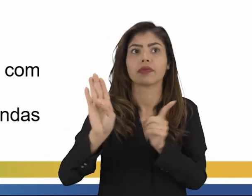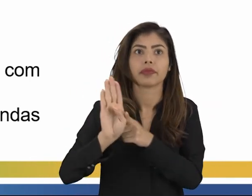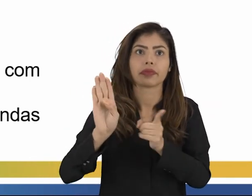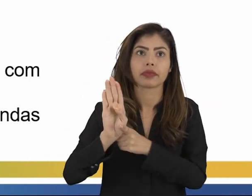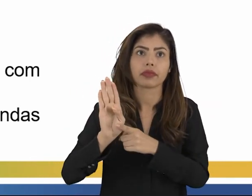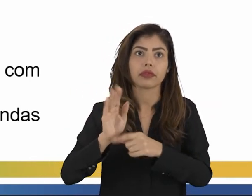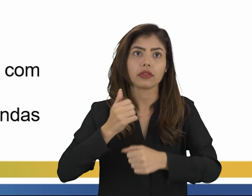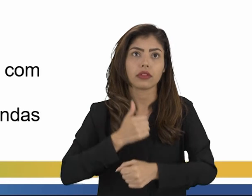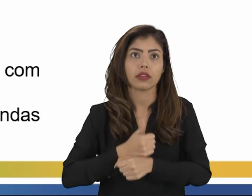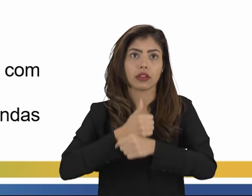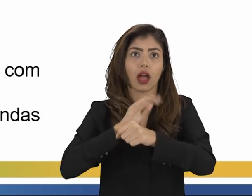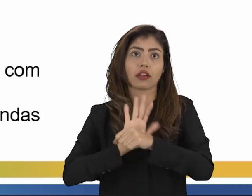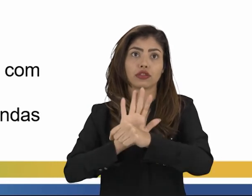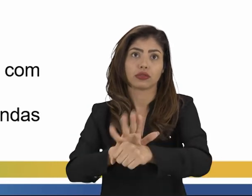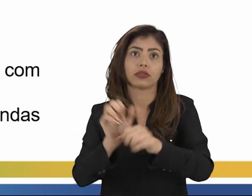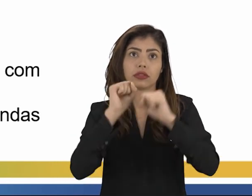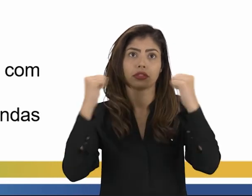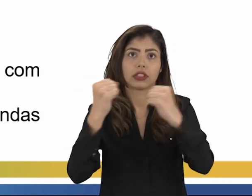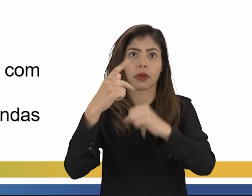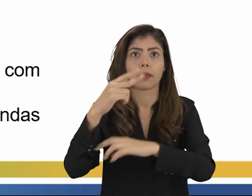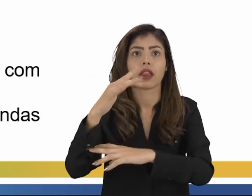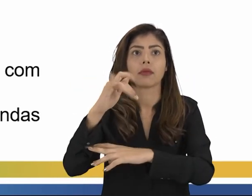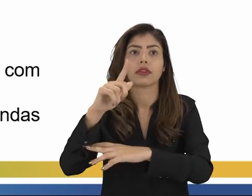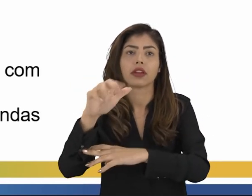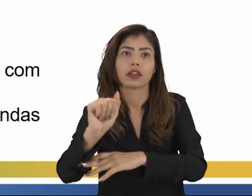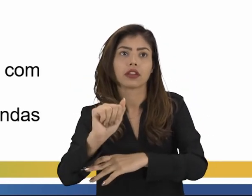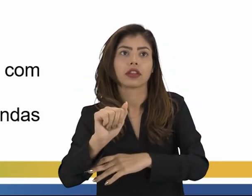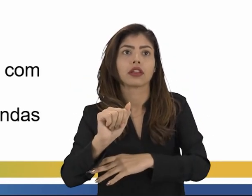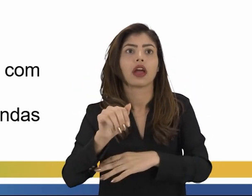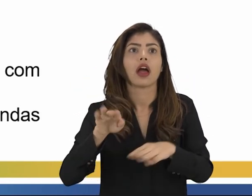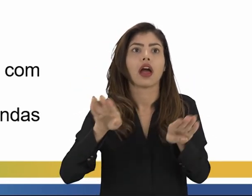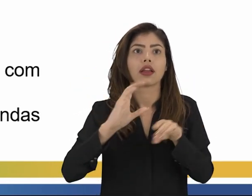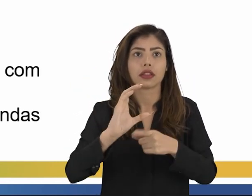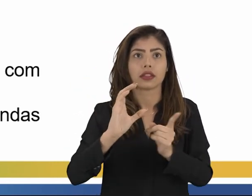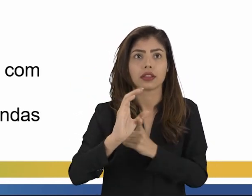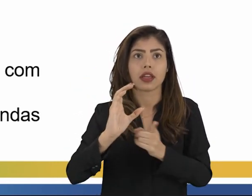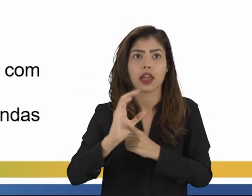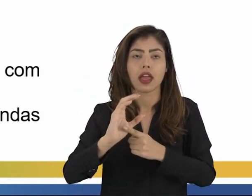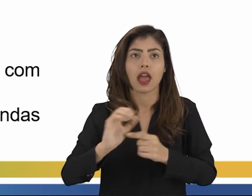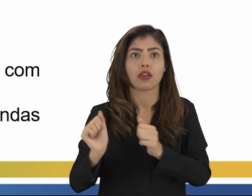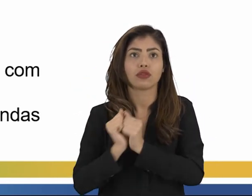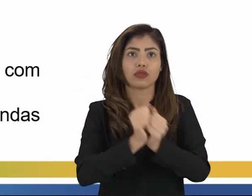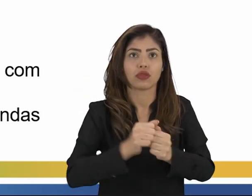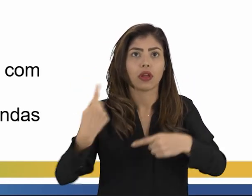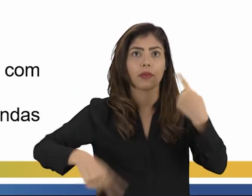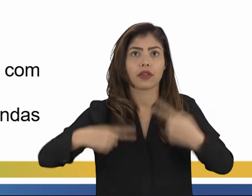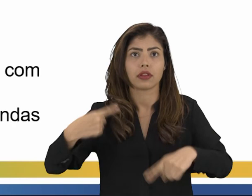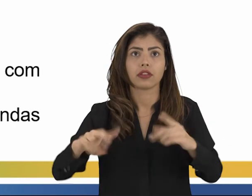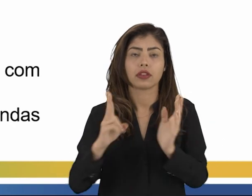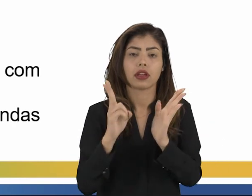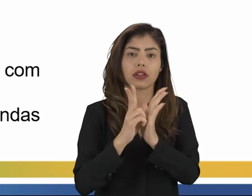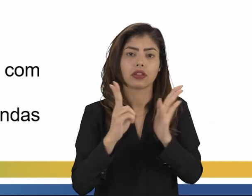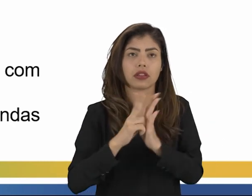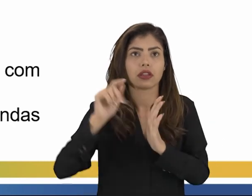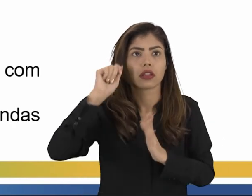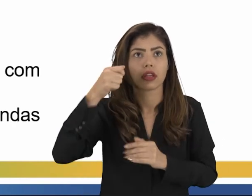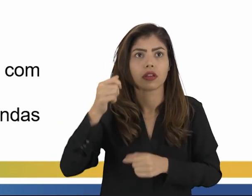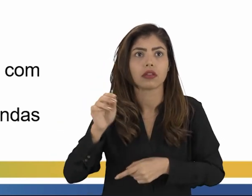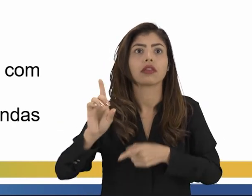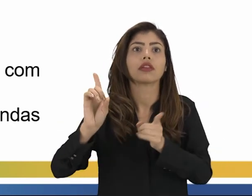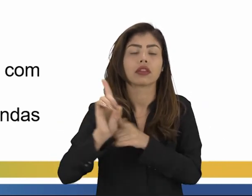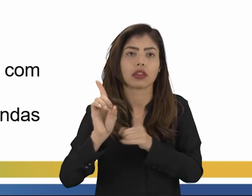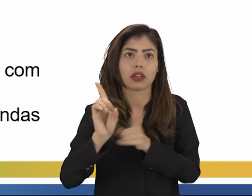aos Estados-membros. B. Adoção do sistema parlamentarista. C. A participação política de indígenas e